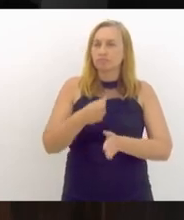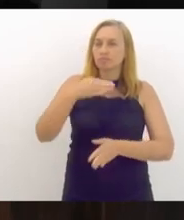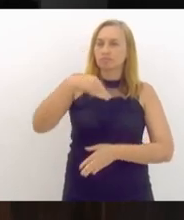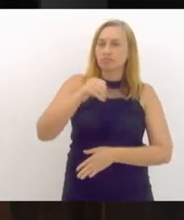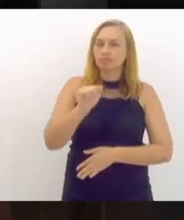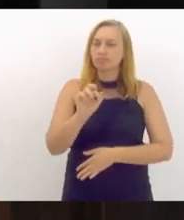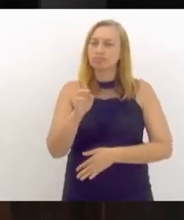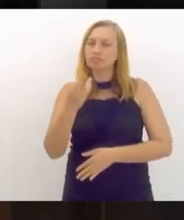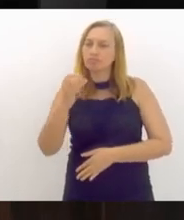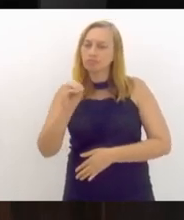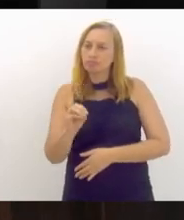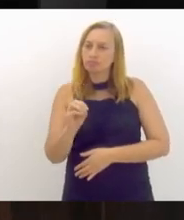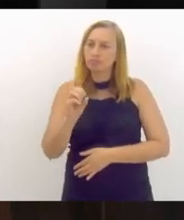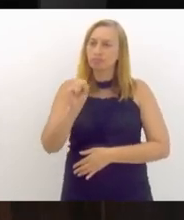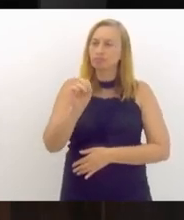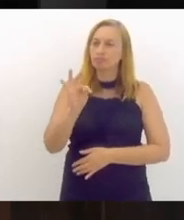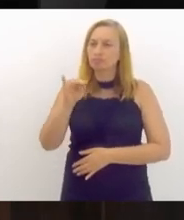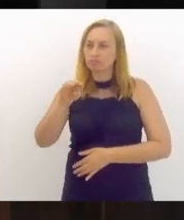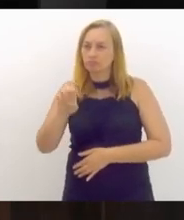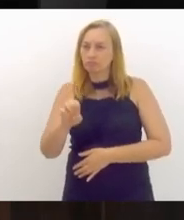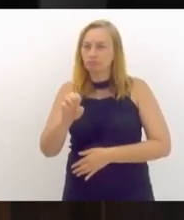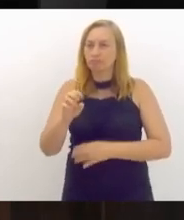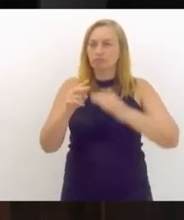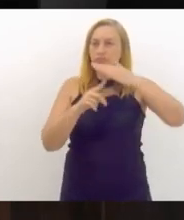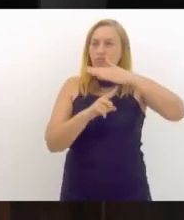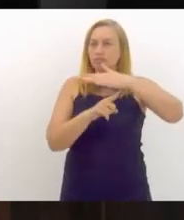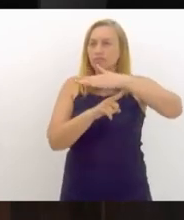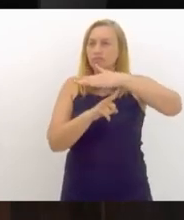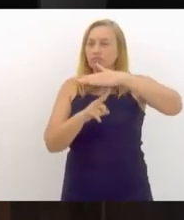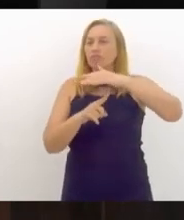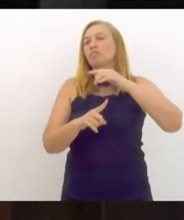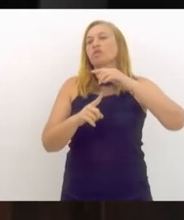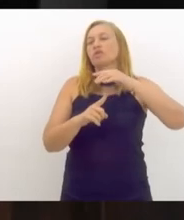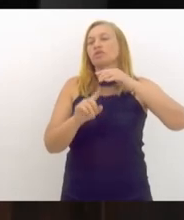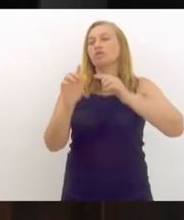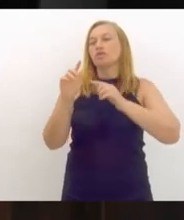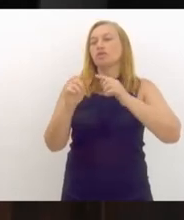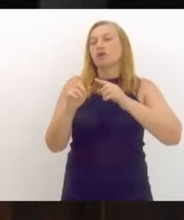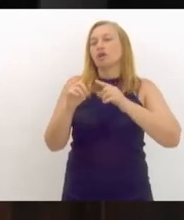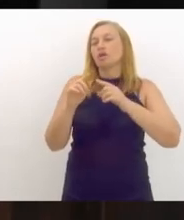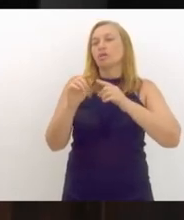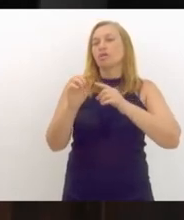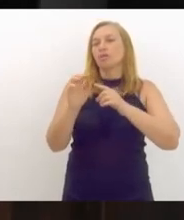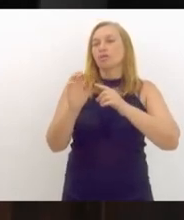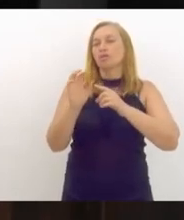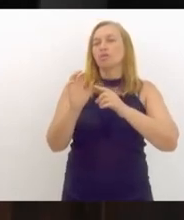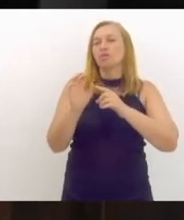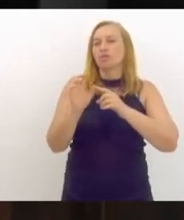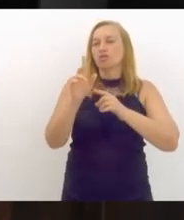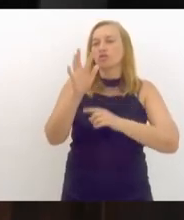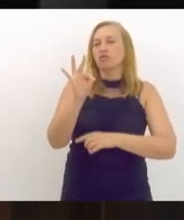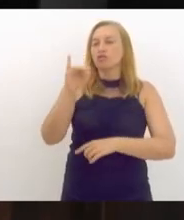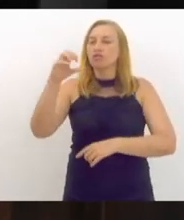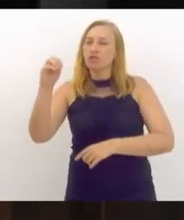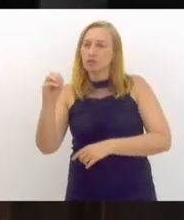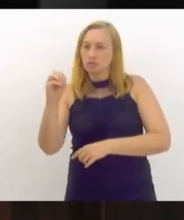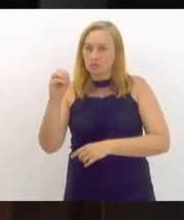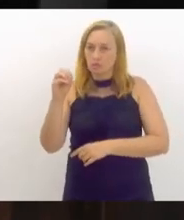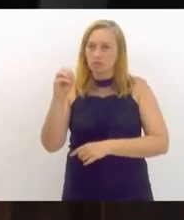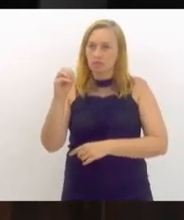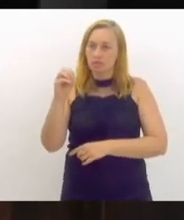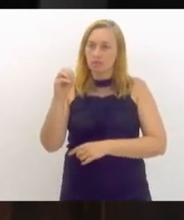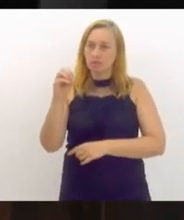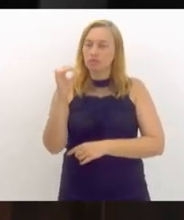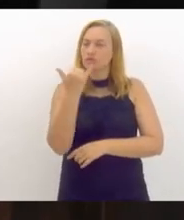silvestres aos fios de alta tensão dos postes de transmissão de energia elétrica por parte das concessionárias. Pareceres